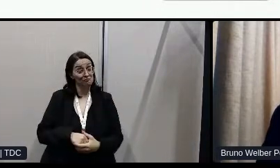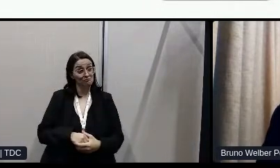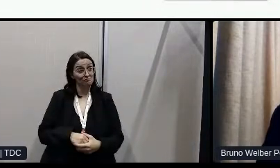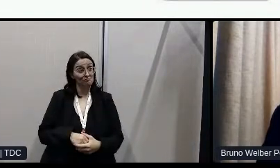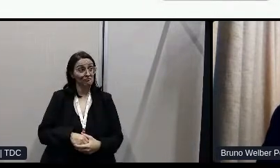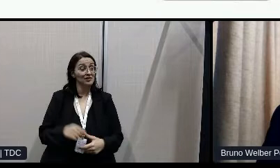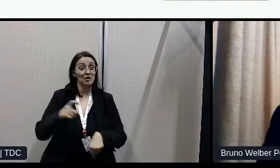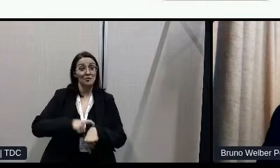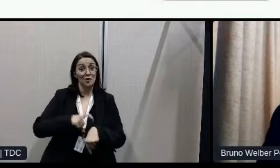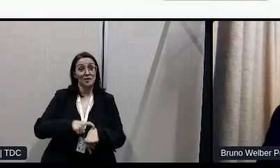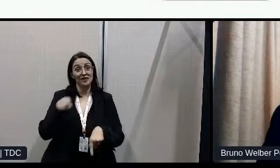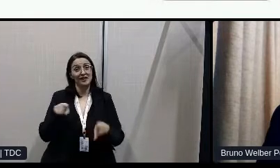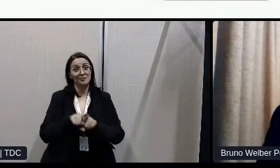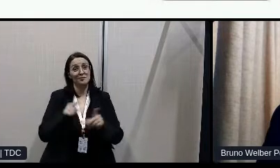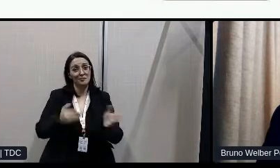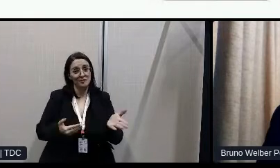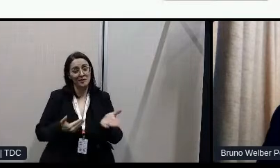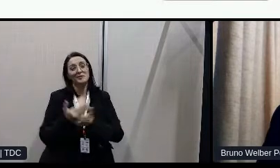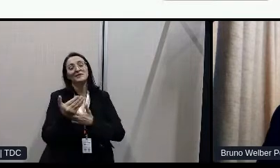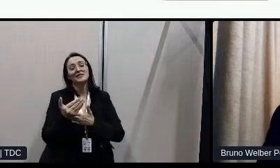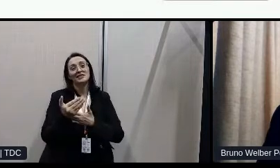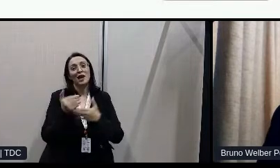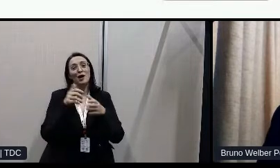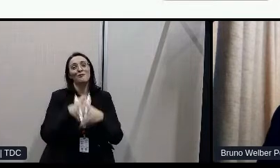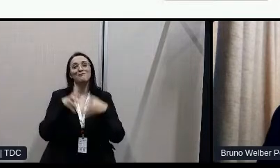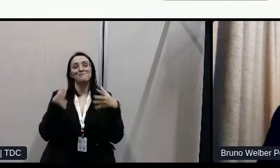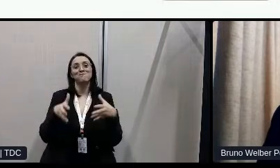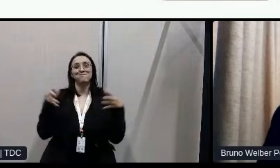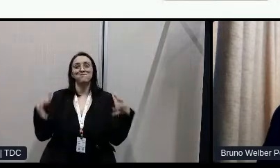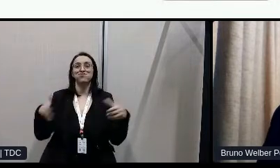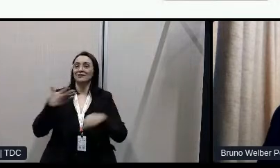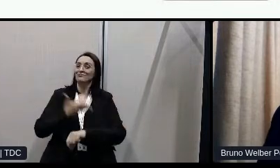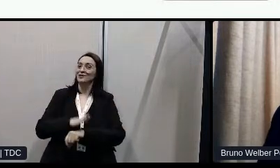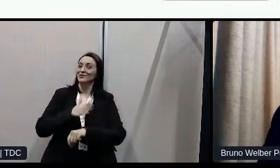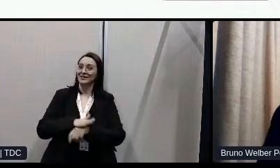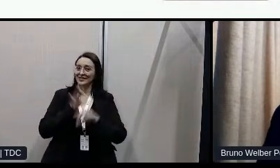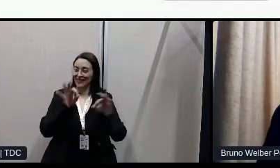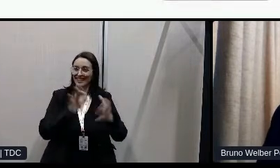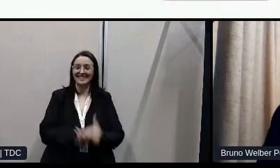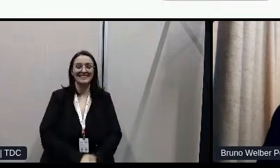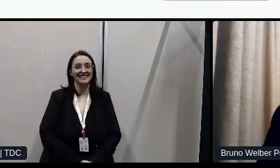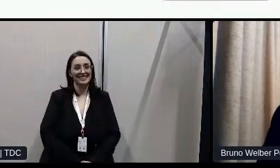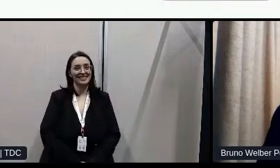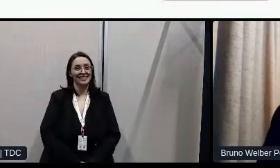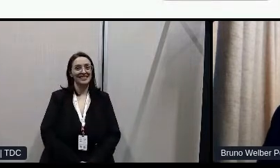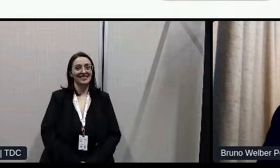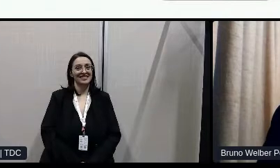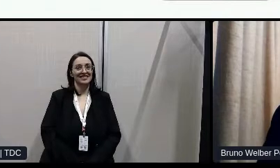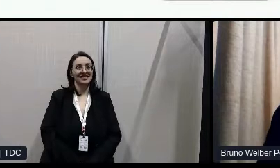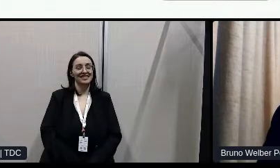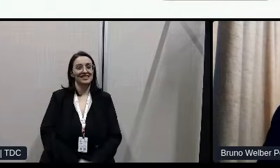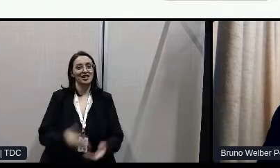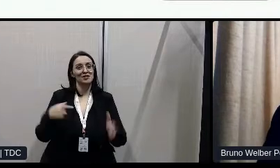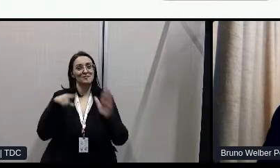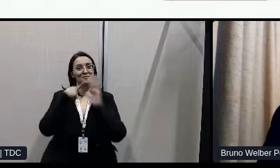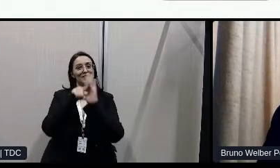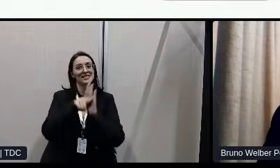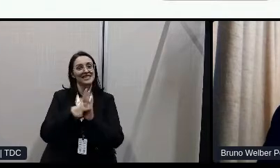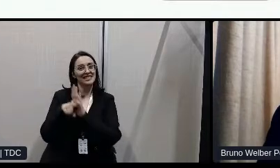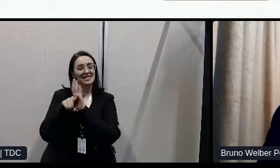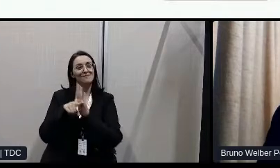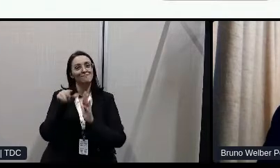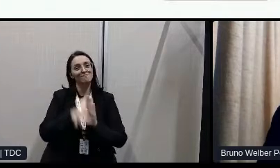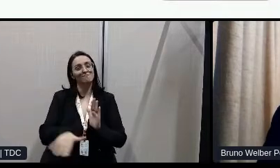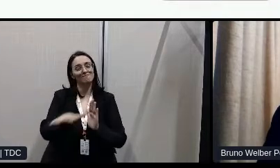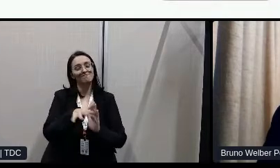hora da gente começar a ampliar, vamos dizer assim, esse olhar, né? Então, essa pesquisa, tipo, esse dado veio mostrando